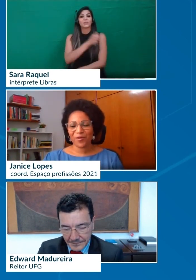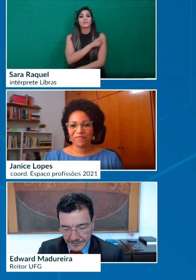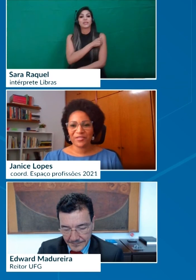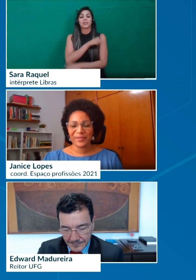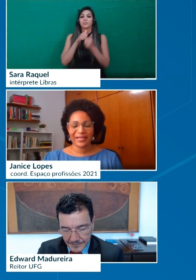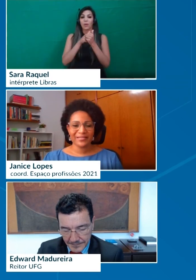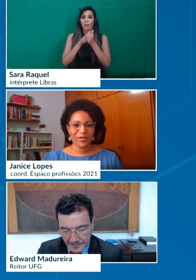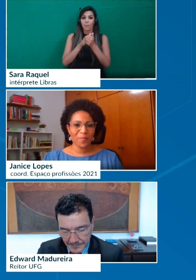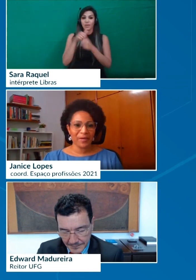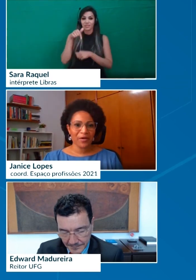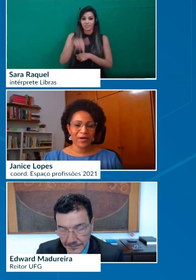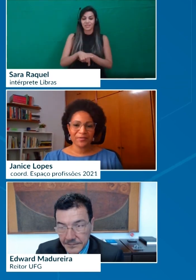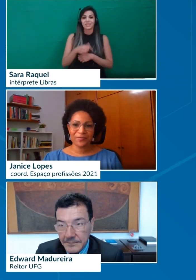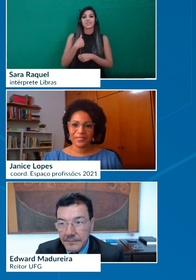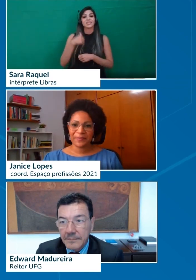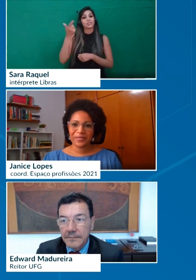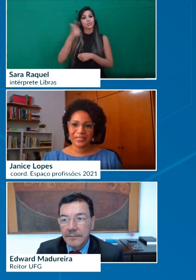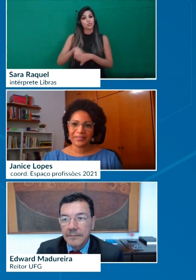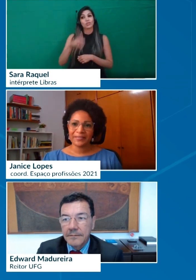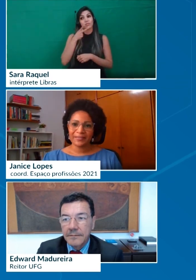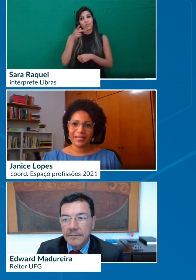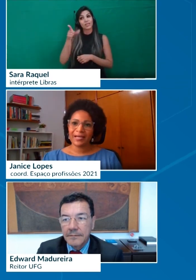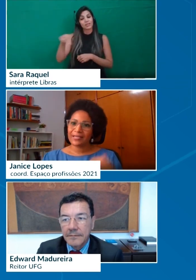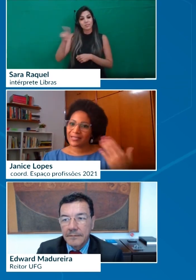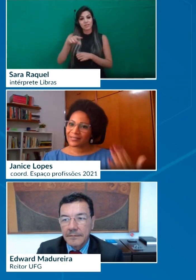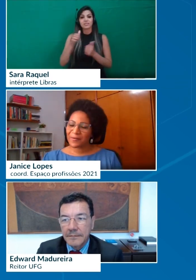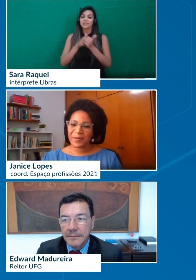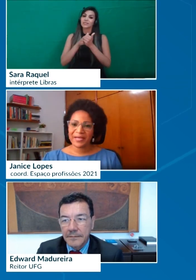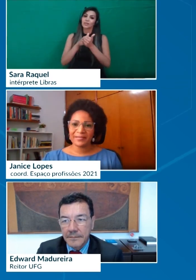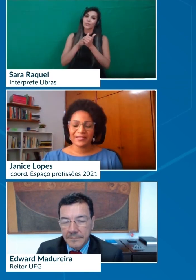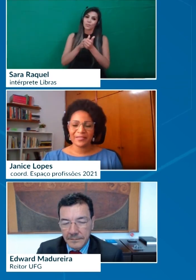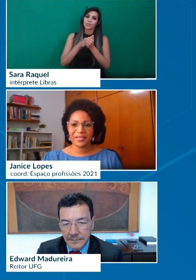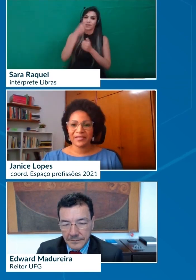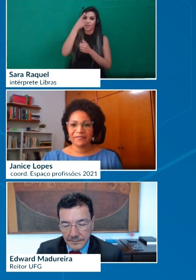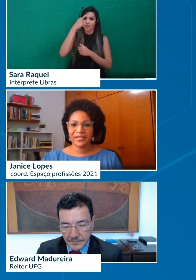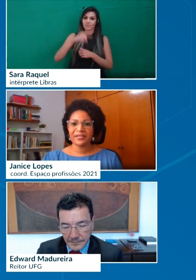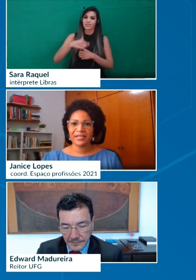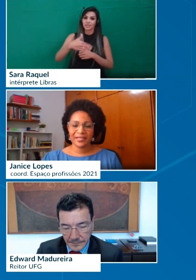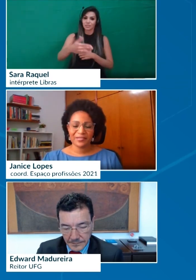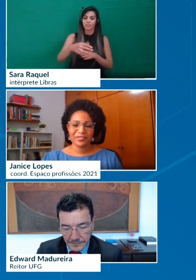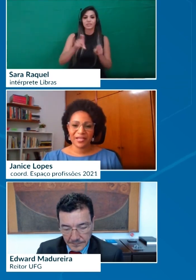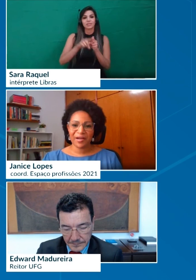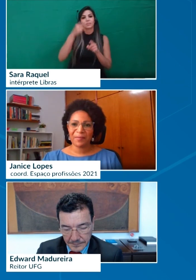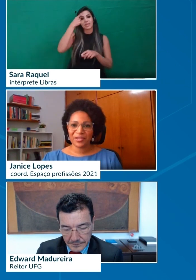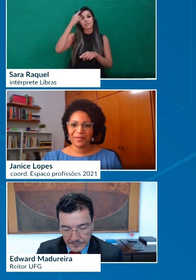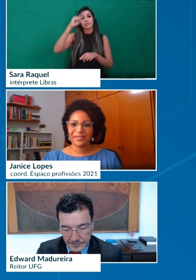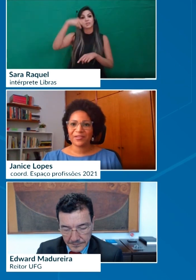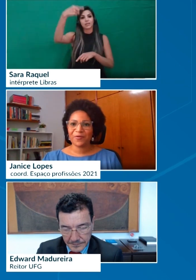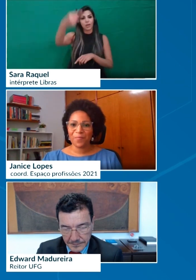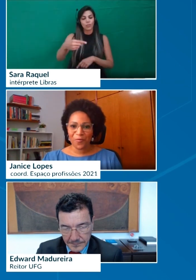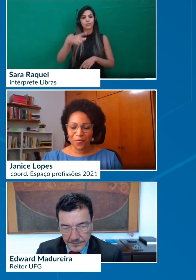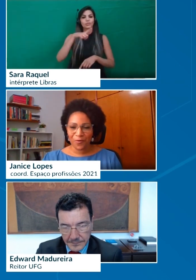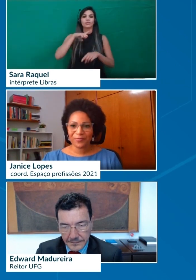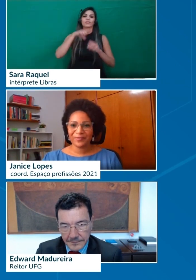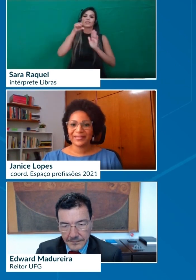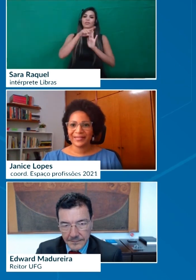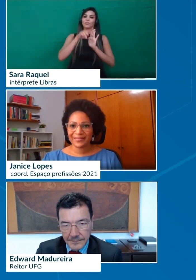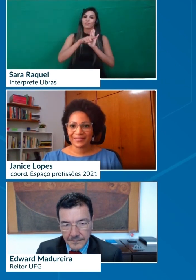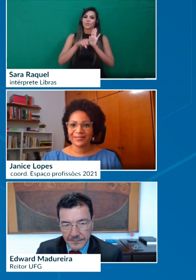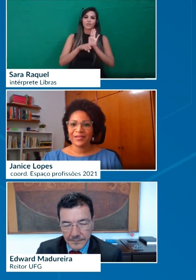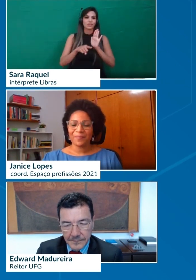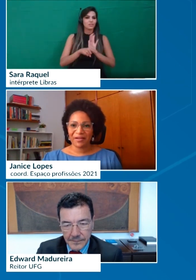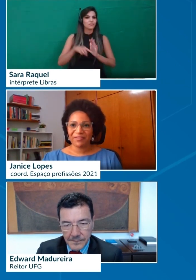só reforçar o convite para que eles acompanhem o resto da semana, né? E também na semana que vem, em que a gente terá uma programação